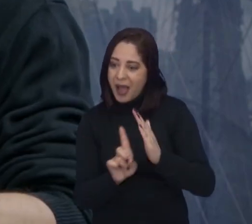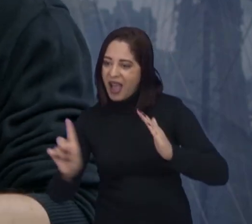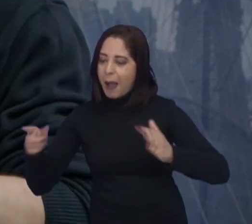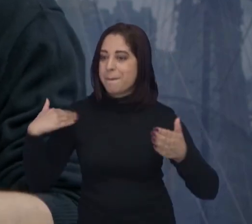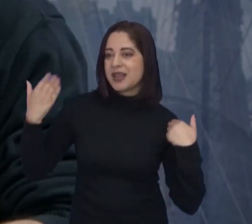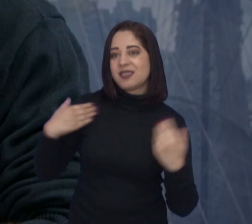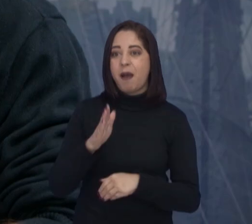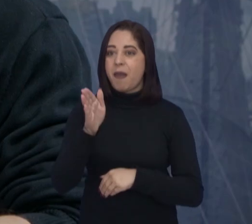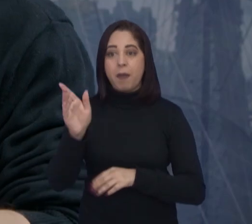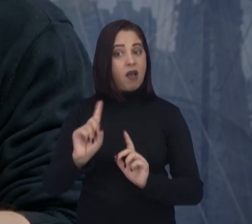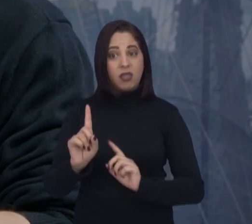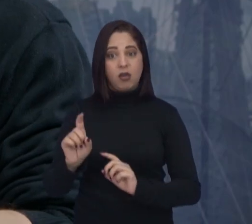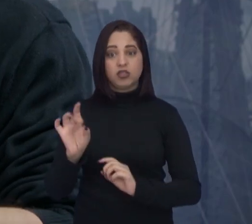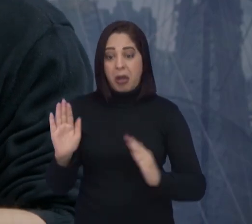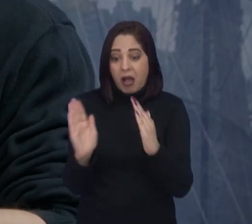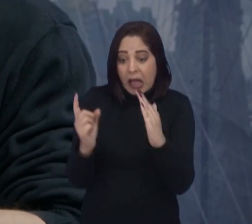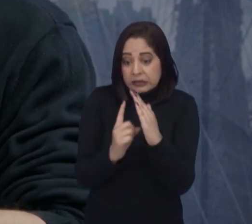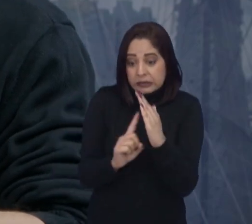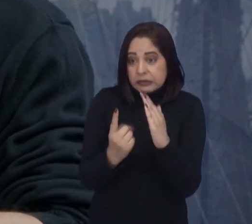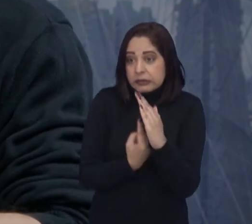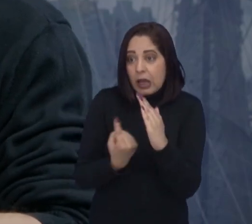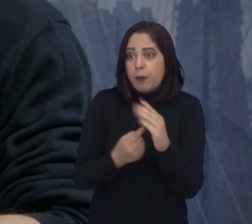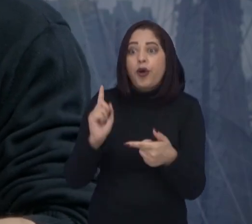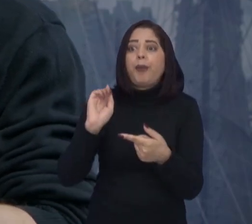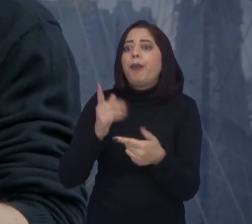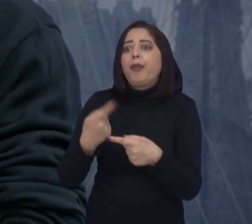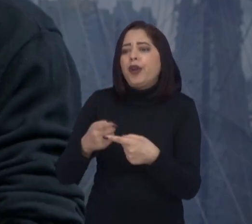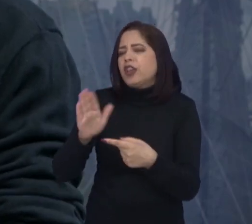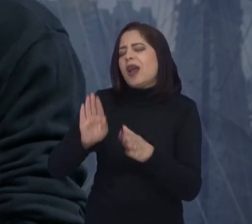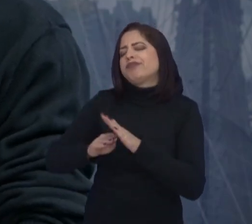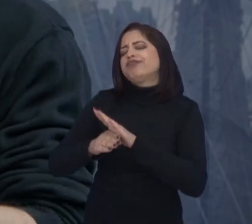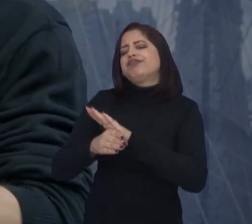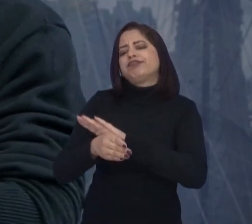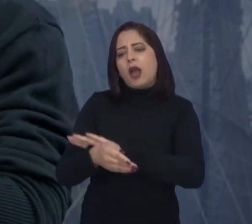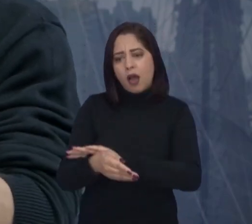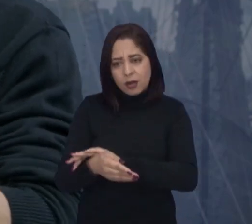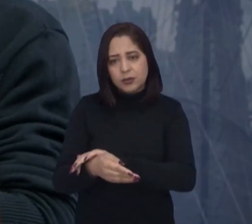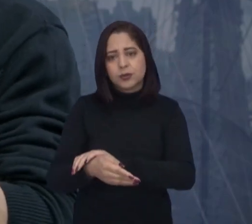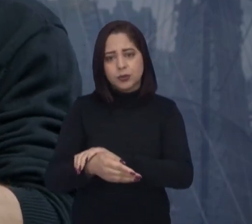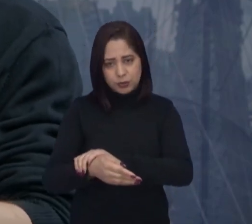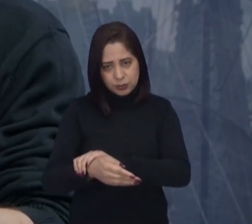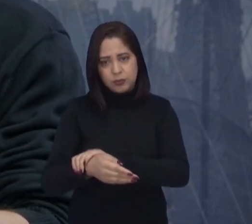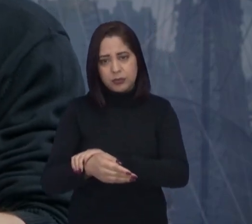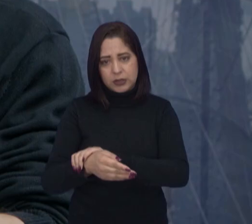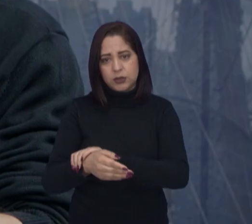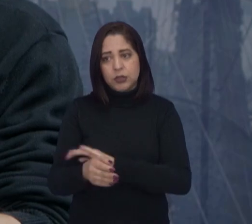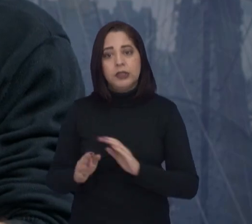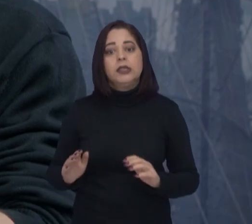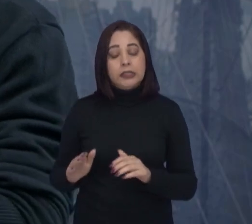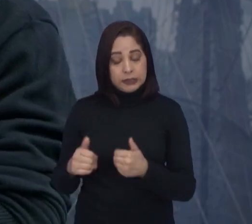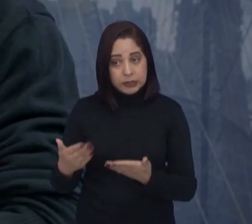ficam eternamente dentro de casa. Então, essa semeadura no início vai sim transformar entre um